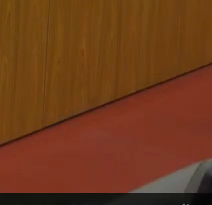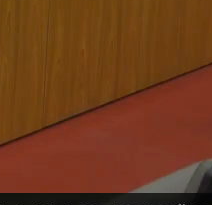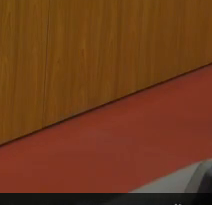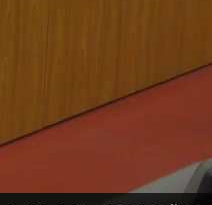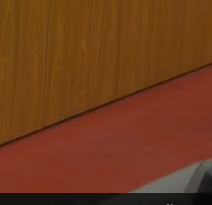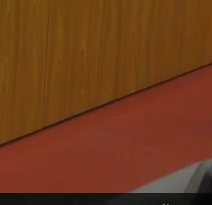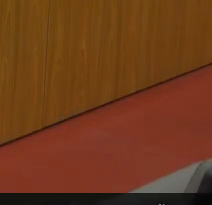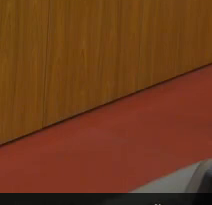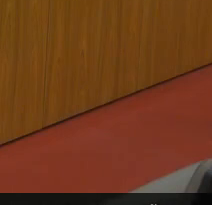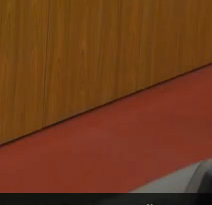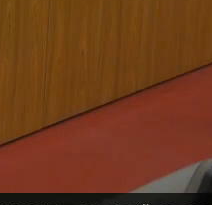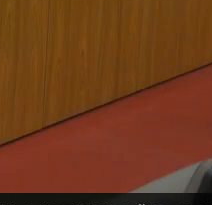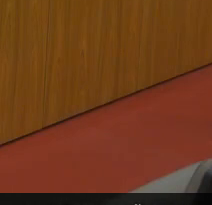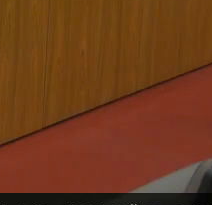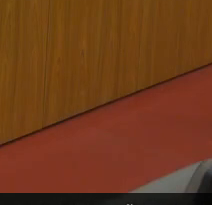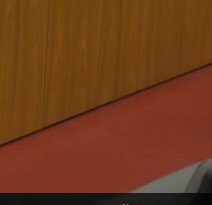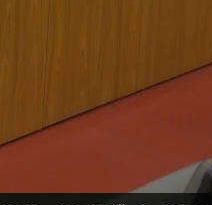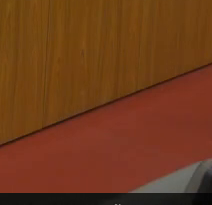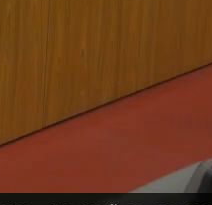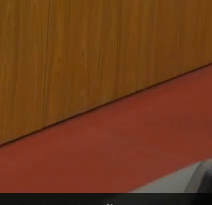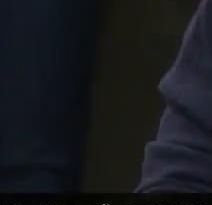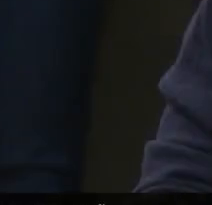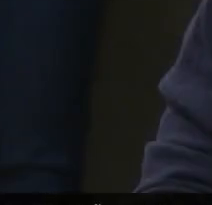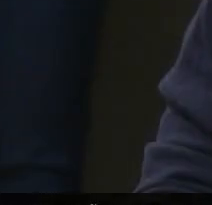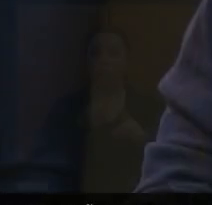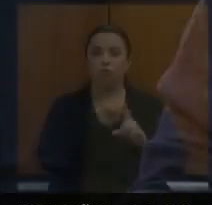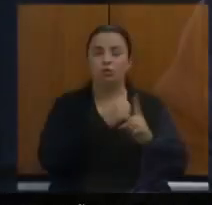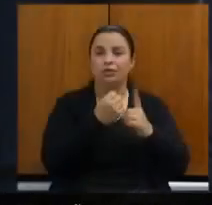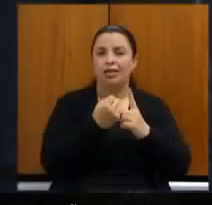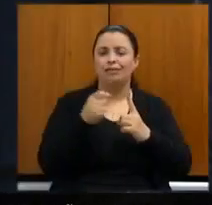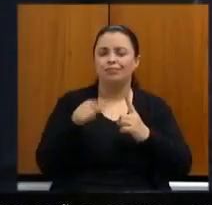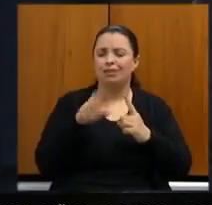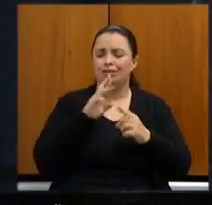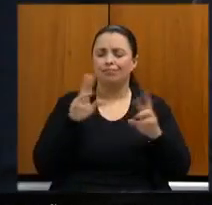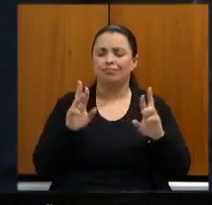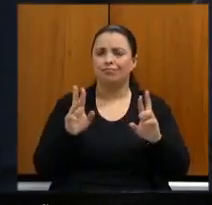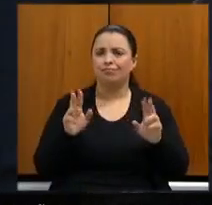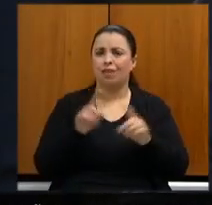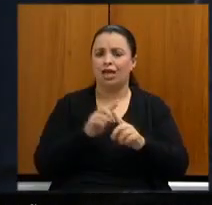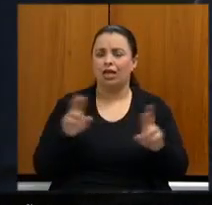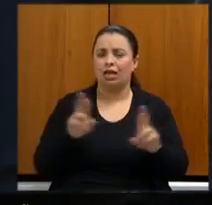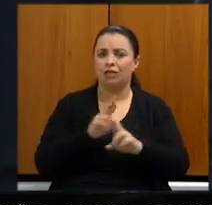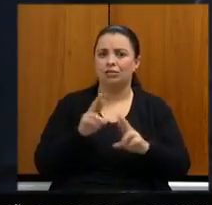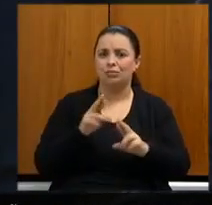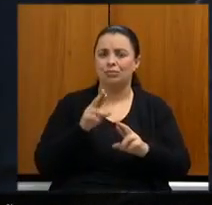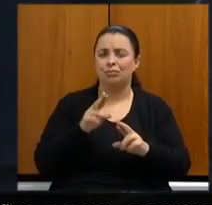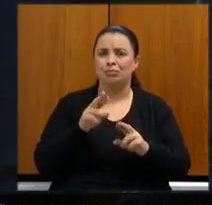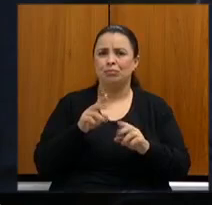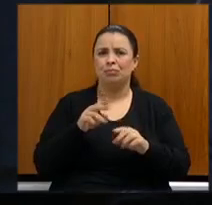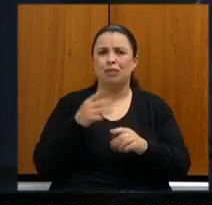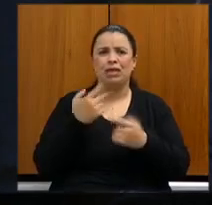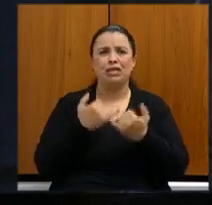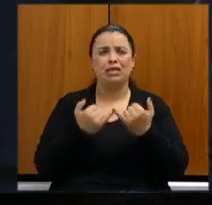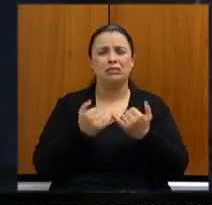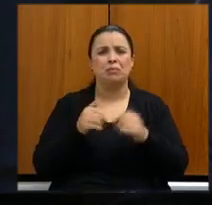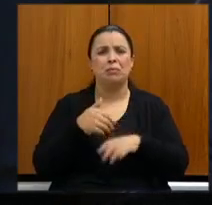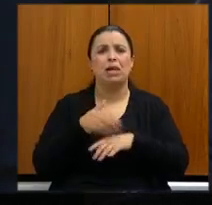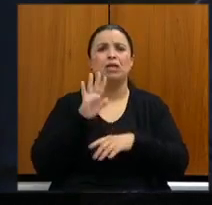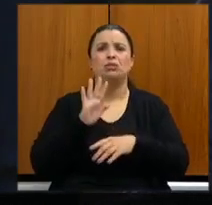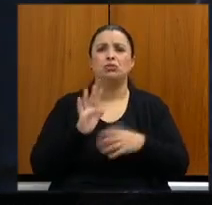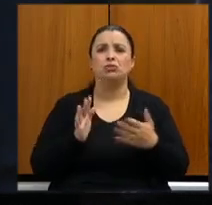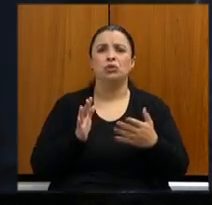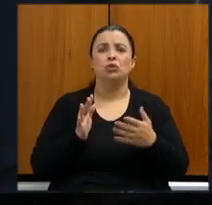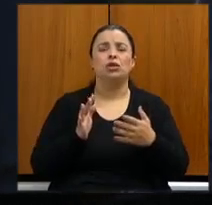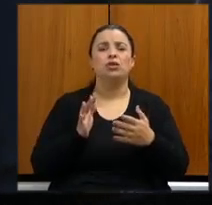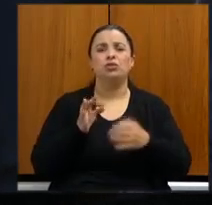no estado estão juntos realizadas tem sido cada vez mais judicializadas pelo